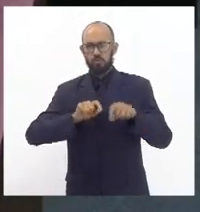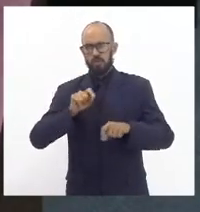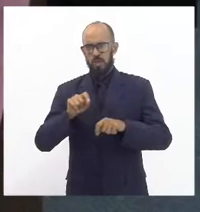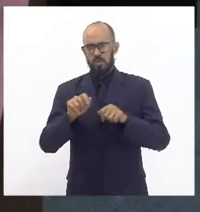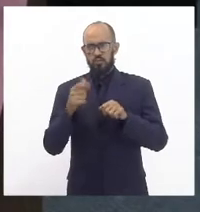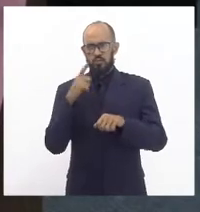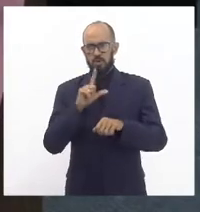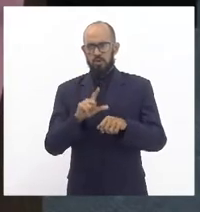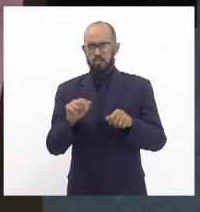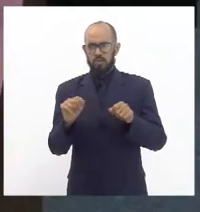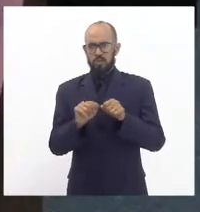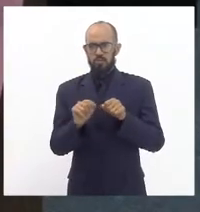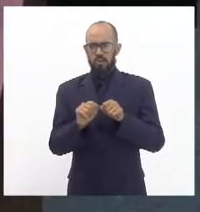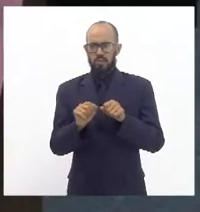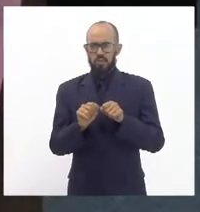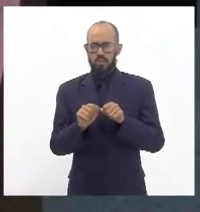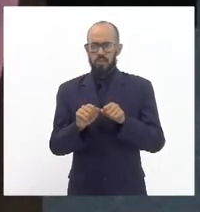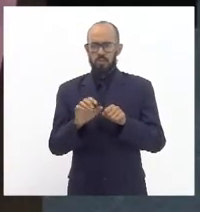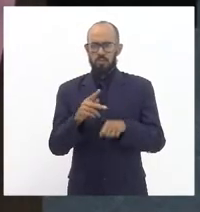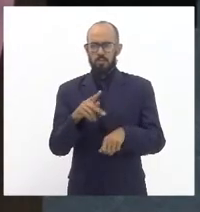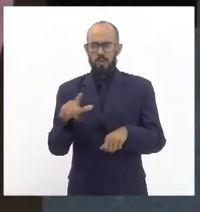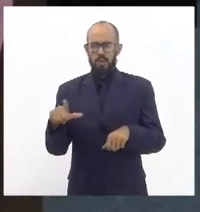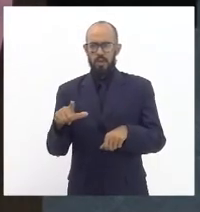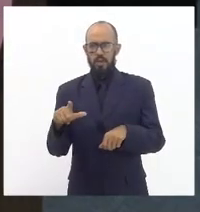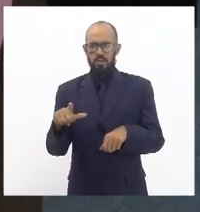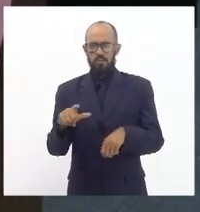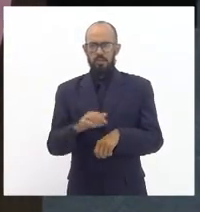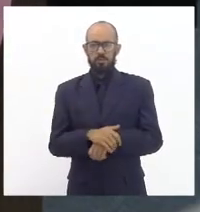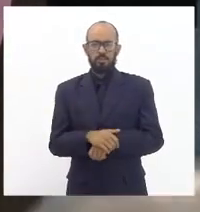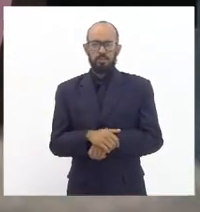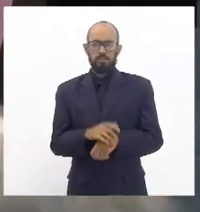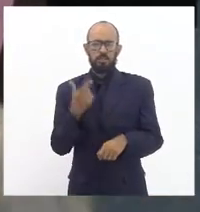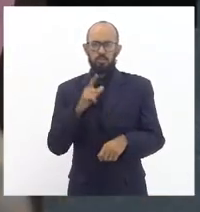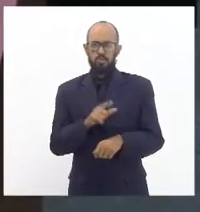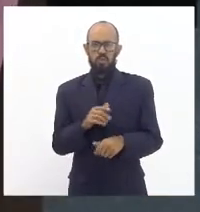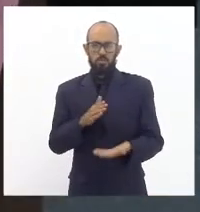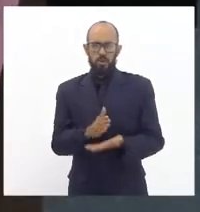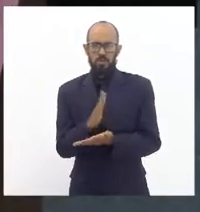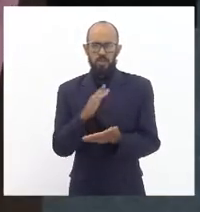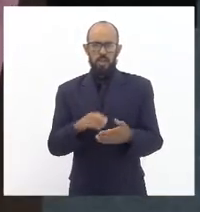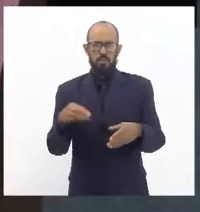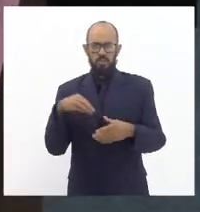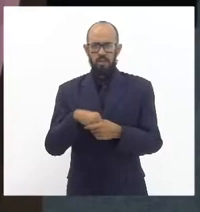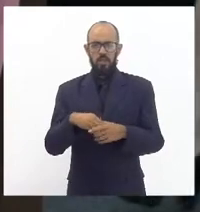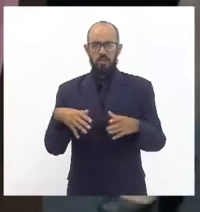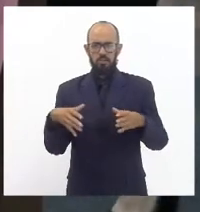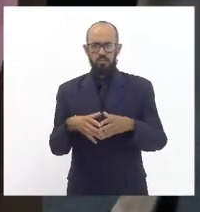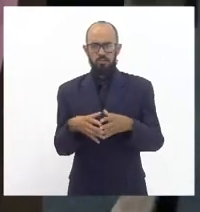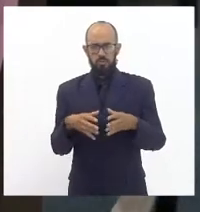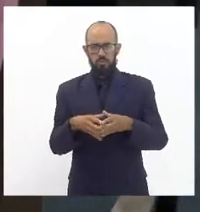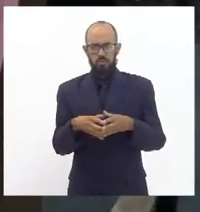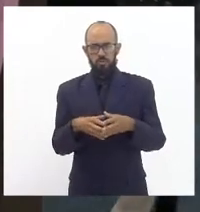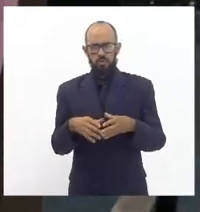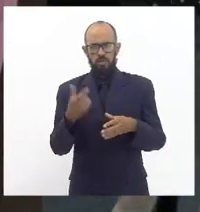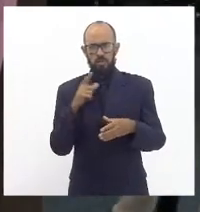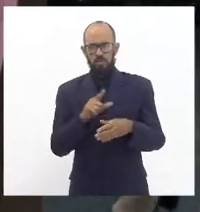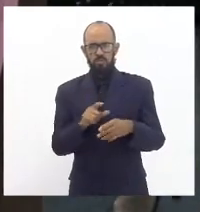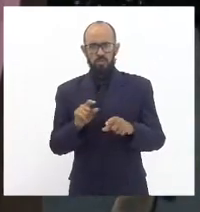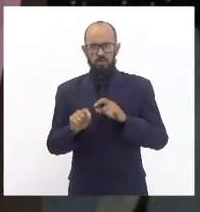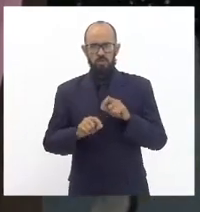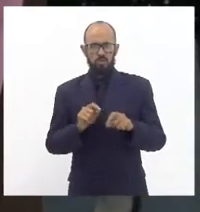você conseguir fazer um projeto de lei que passe dentro das comissões aqui que Garanta